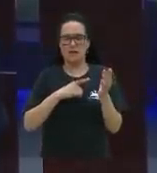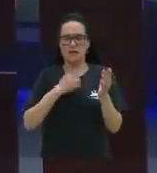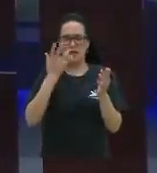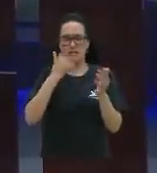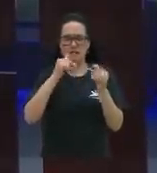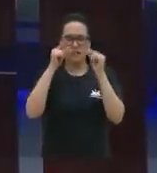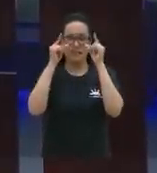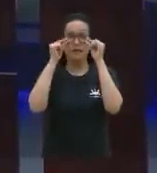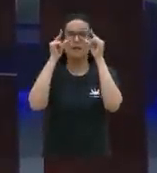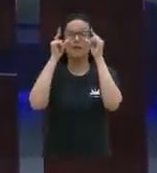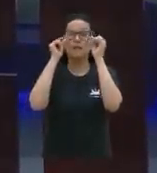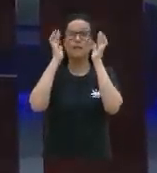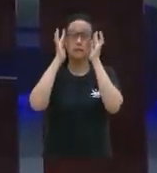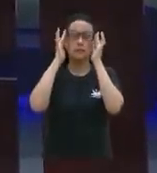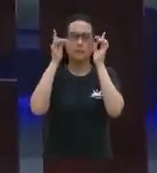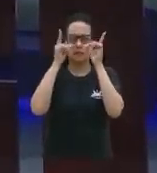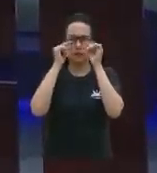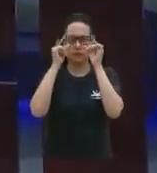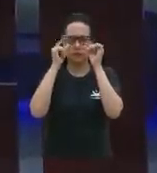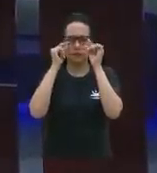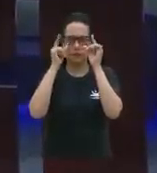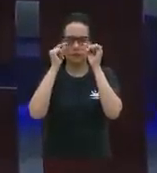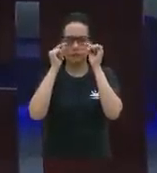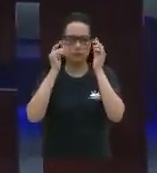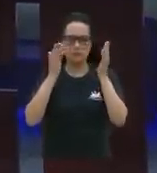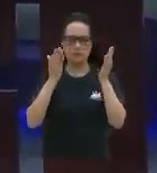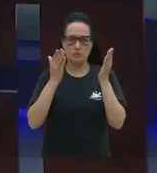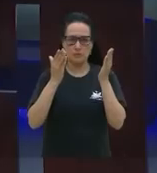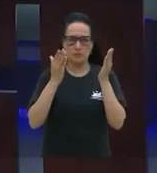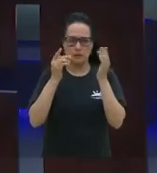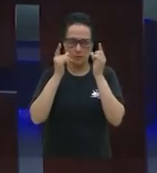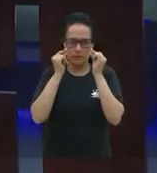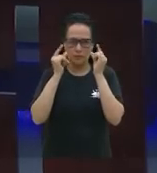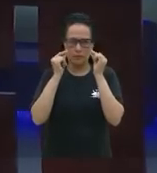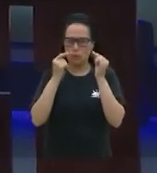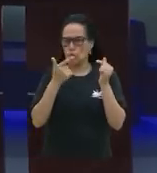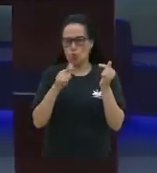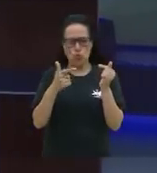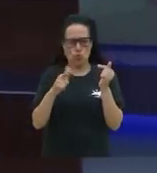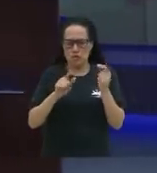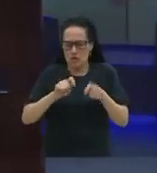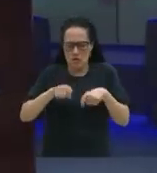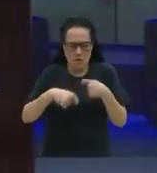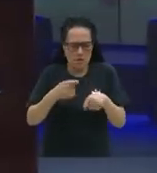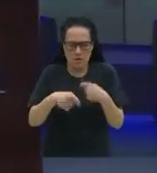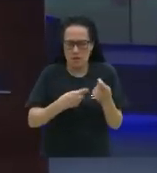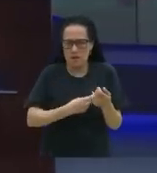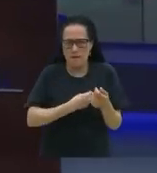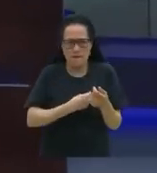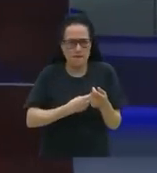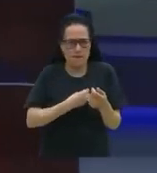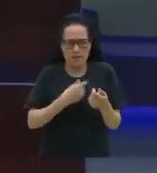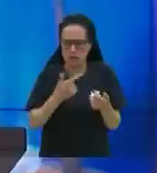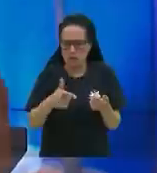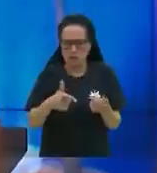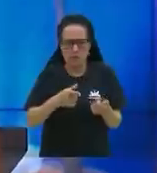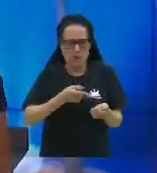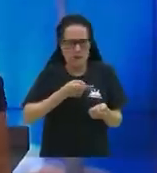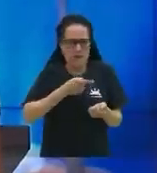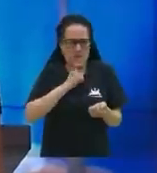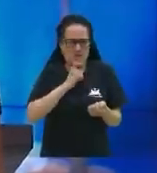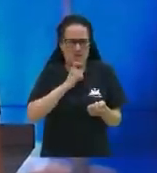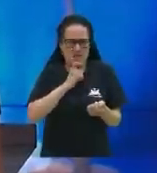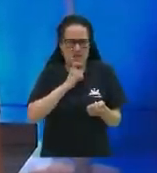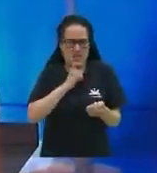olhos, porque os olhos da criança não piscavam, era, não tinha qualquer sinal vital, fria, os olhos